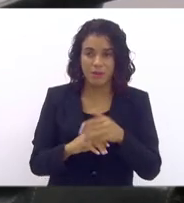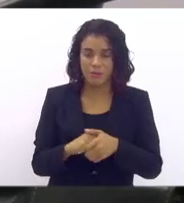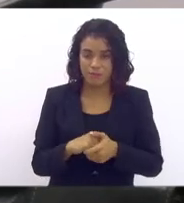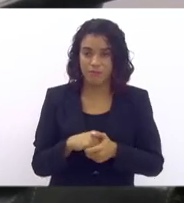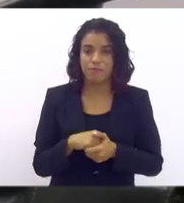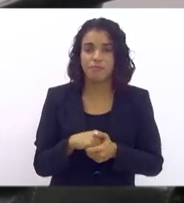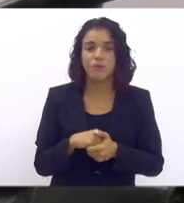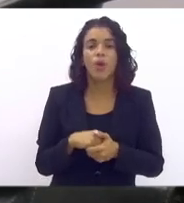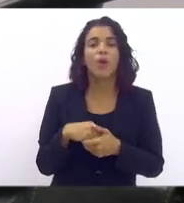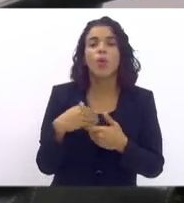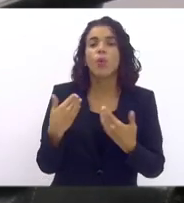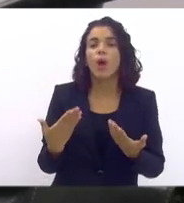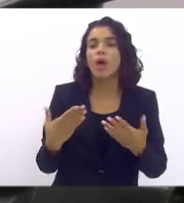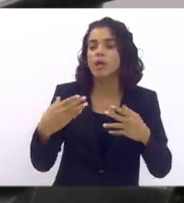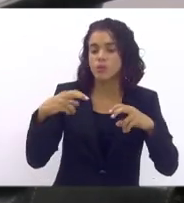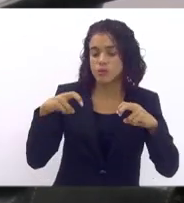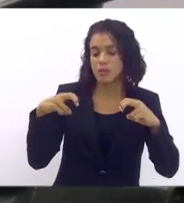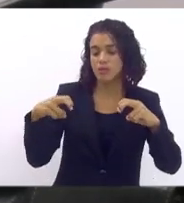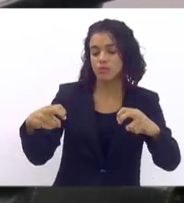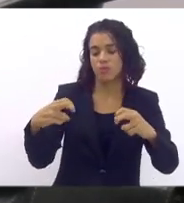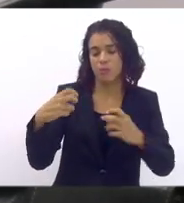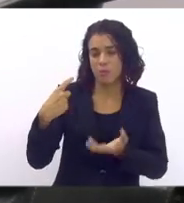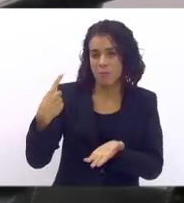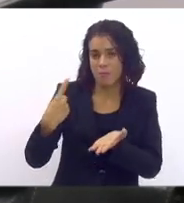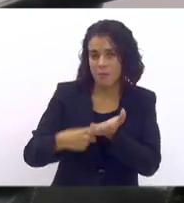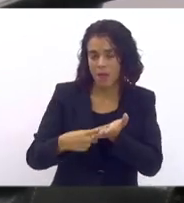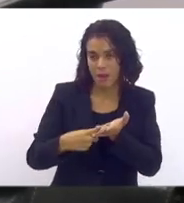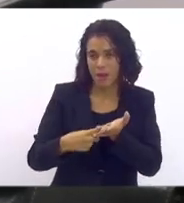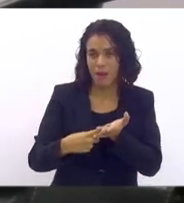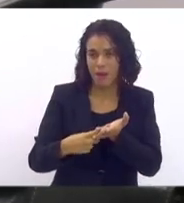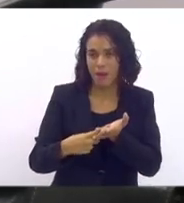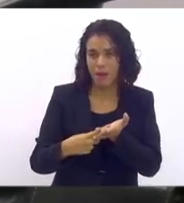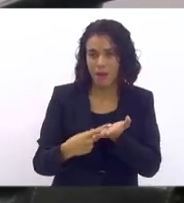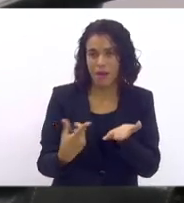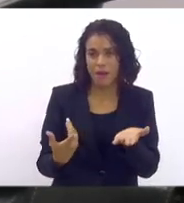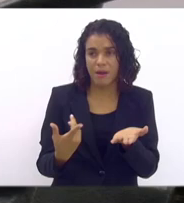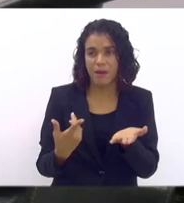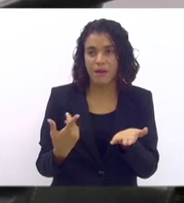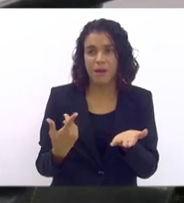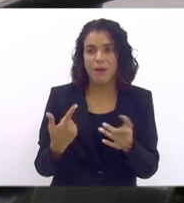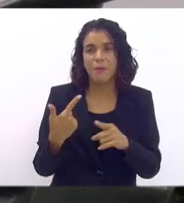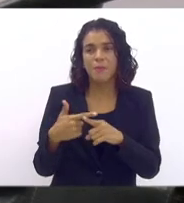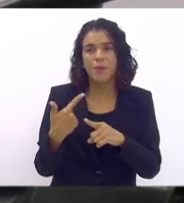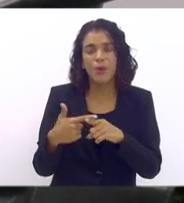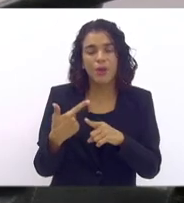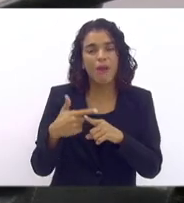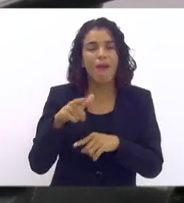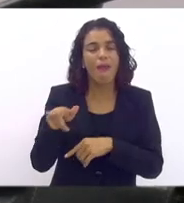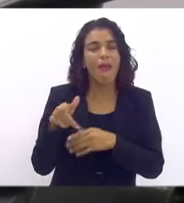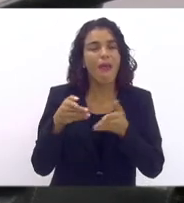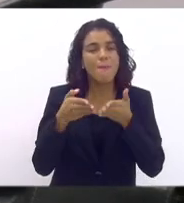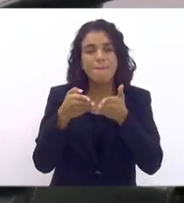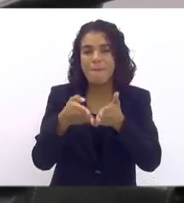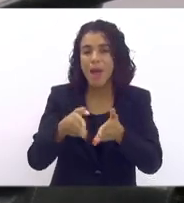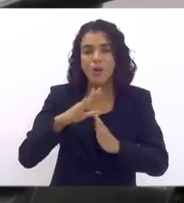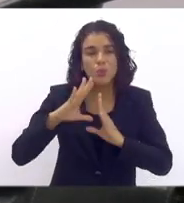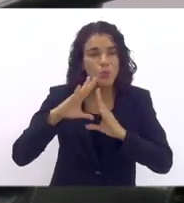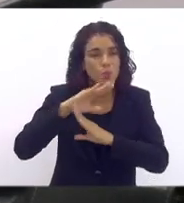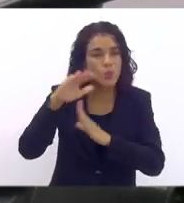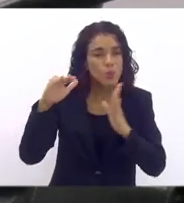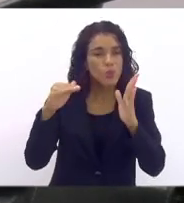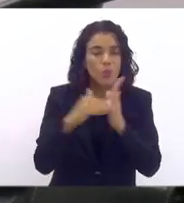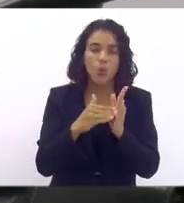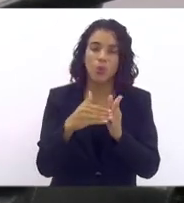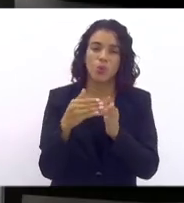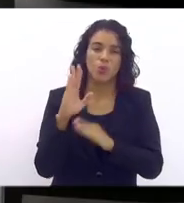que se sentou para marcar Qual é a próxima data de retirar dessas embarcações que é tudo de madeira se fosse embarcação pesada mas tudo de madeira tudo sucata